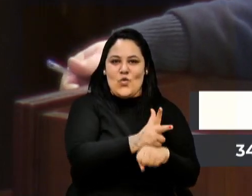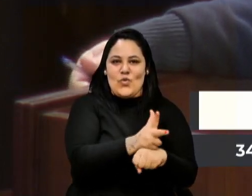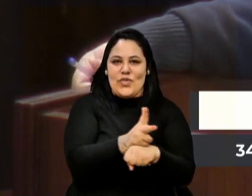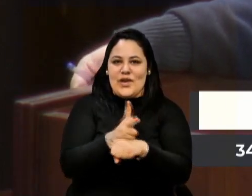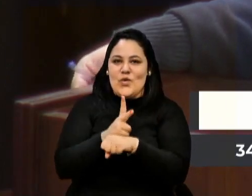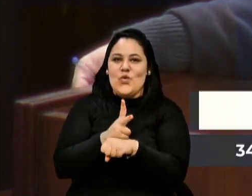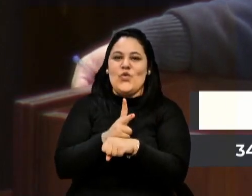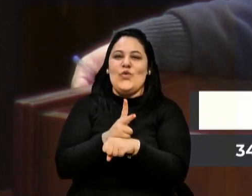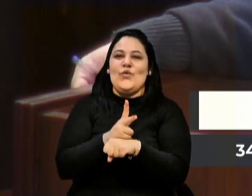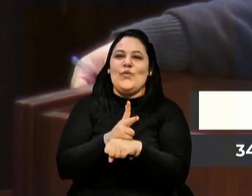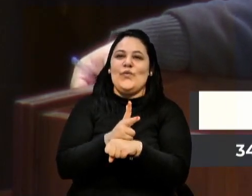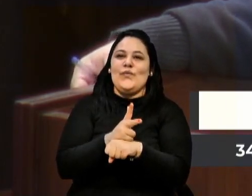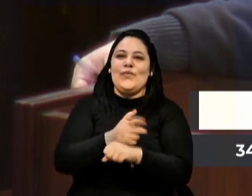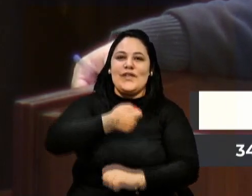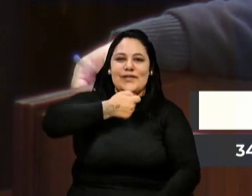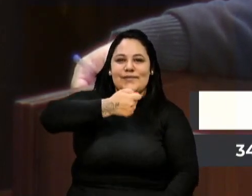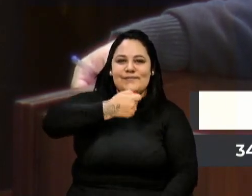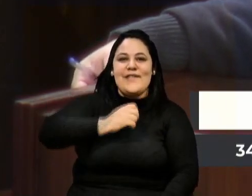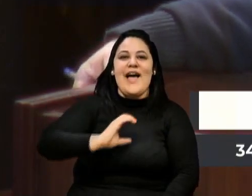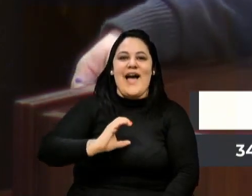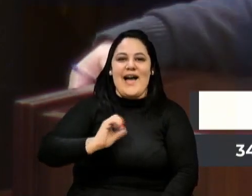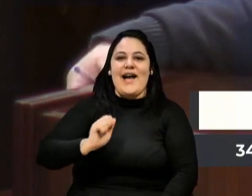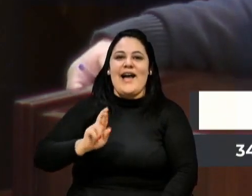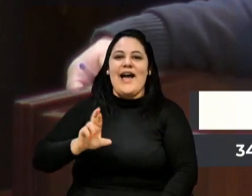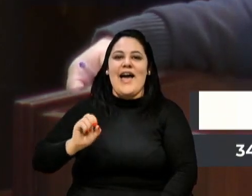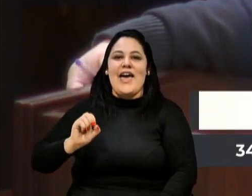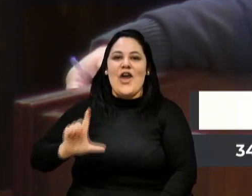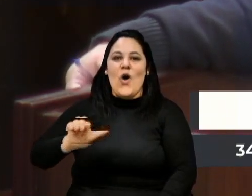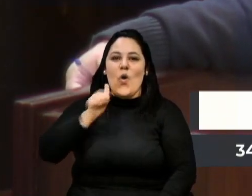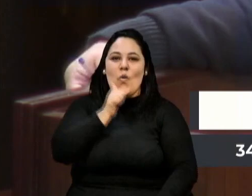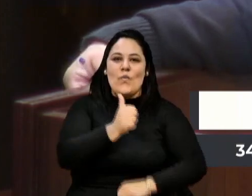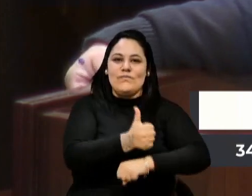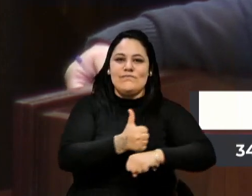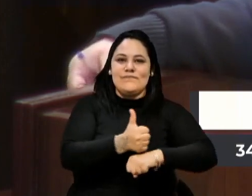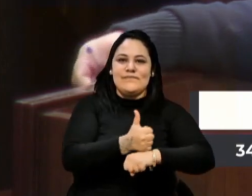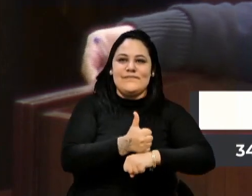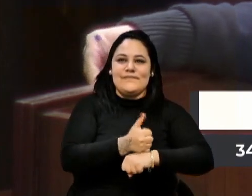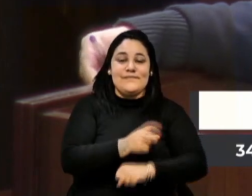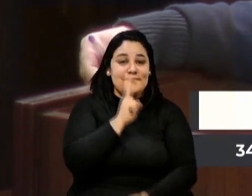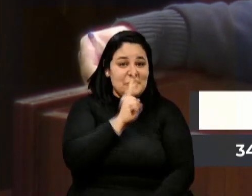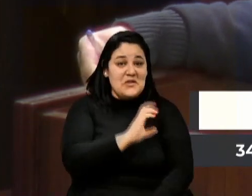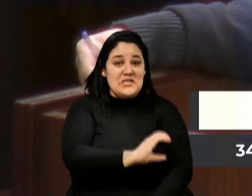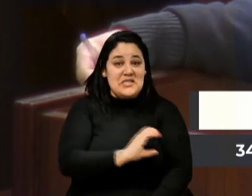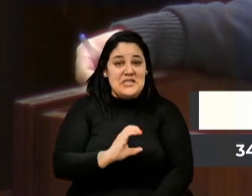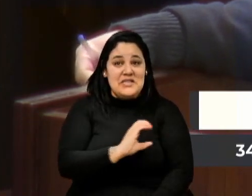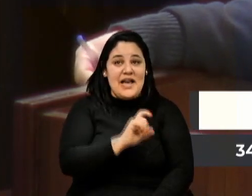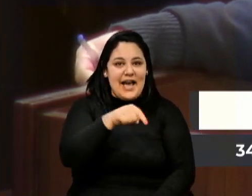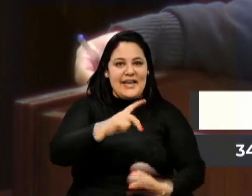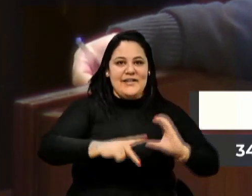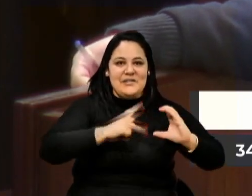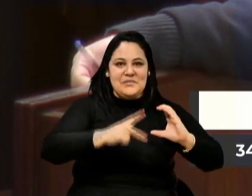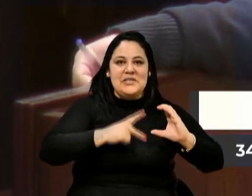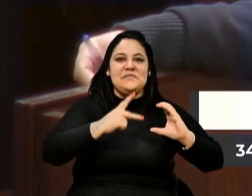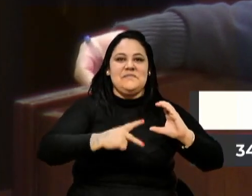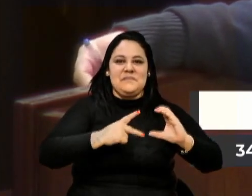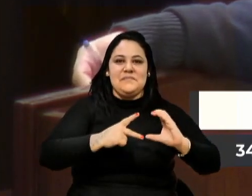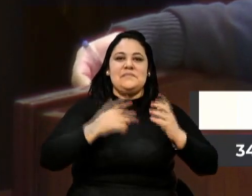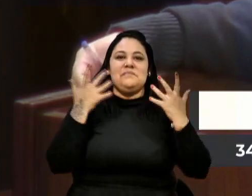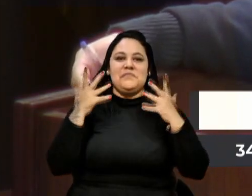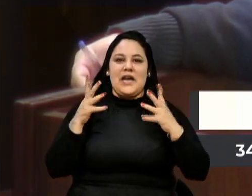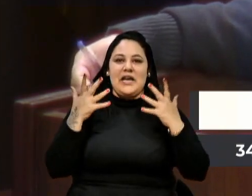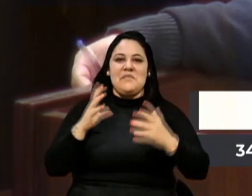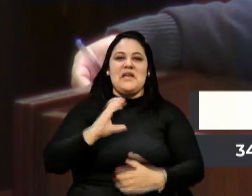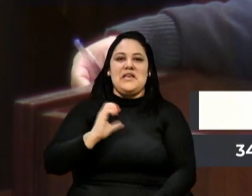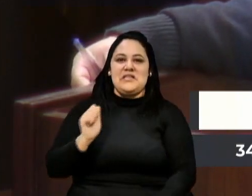a reportagem, a Carol Dallagnol. Vejam bem, uma CC aqui da Câmara. Parabéns, Carol. As imagens,